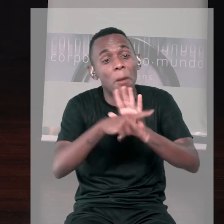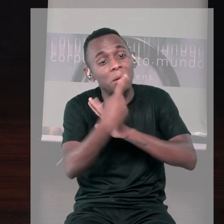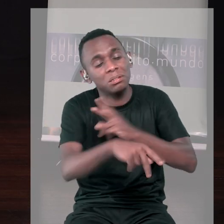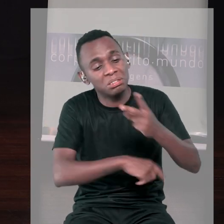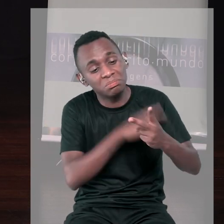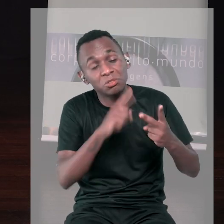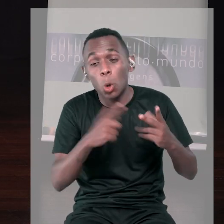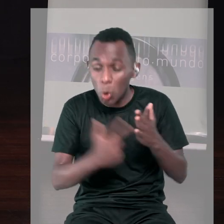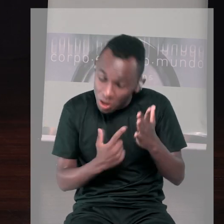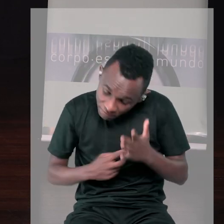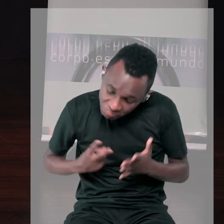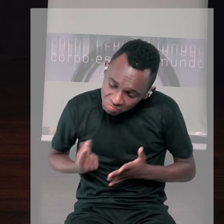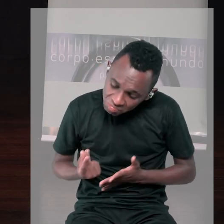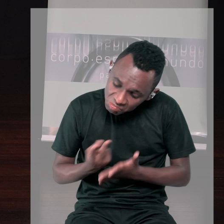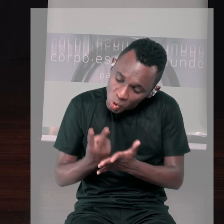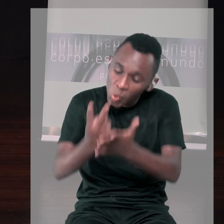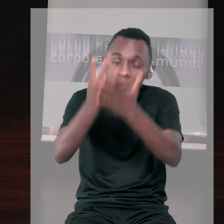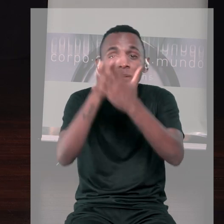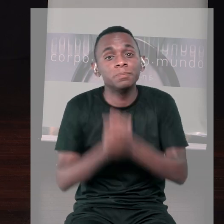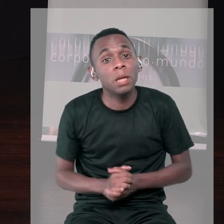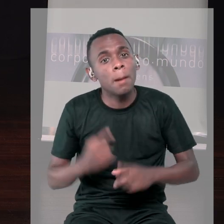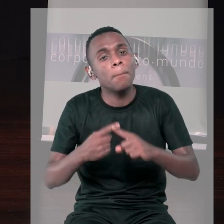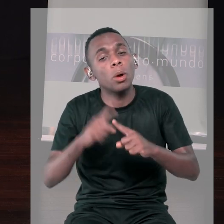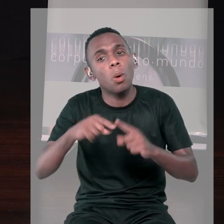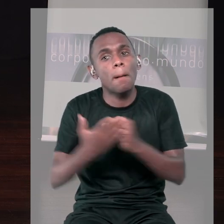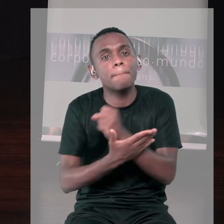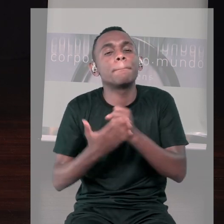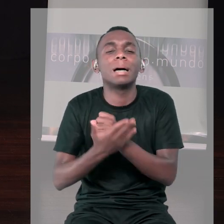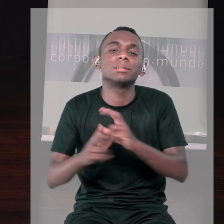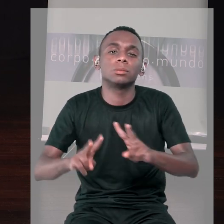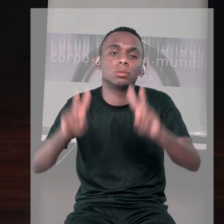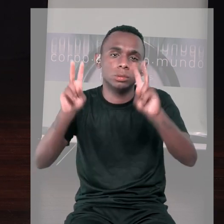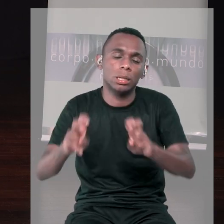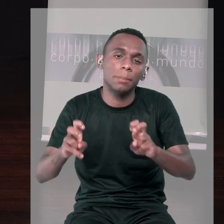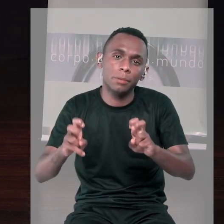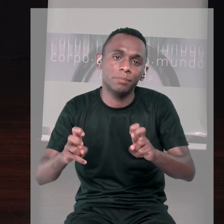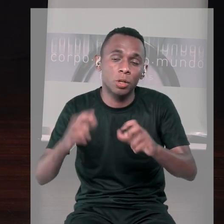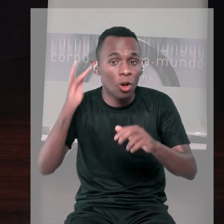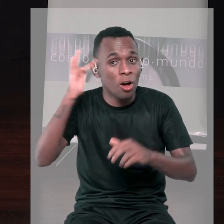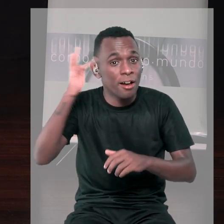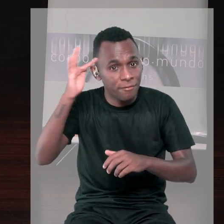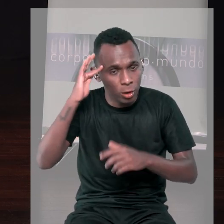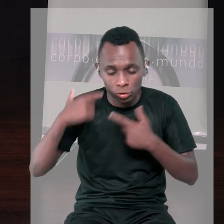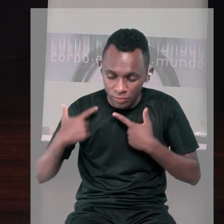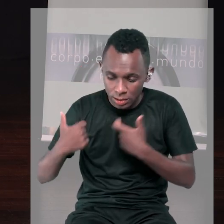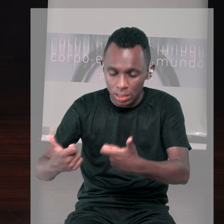muito, né, e vai continuar durando, porque é um pilar disso que eu estou chamando com vocês hoje, uma filosofia da guerra.